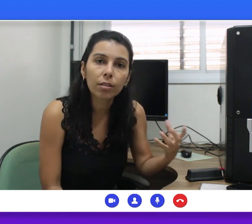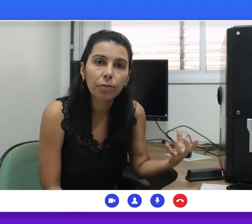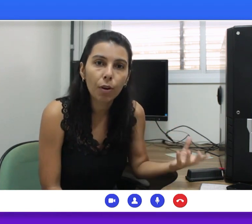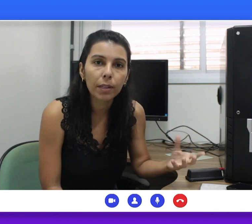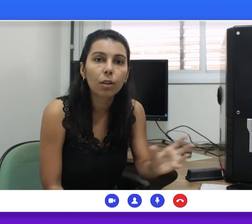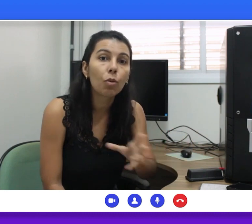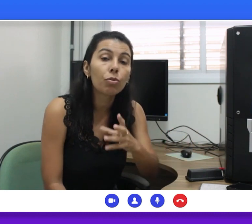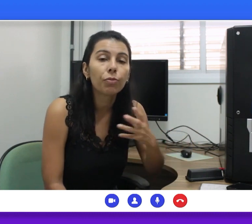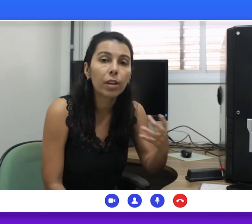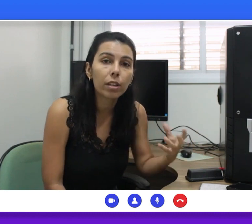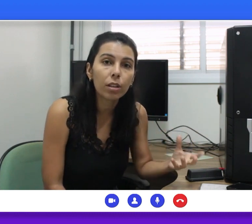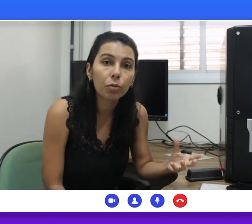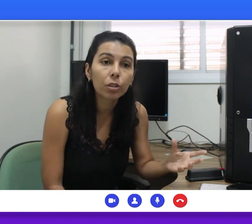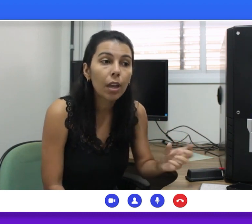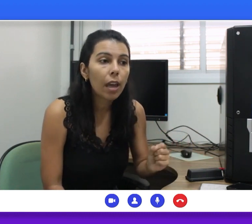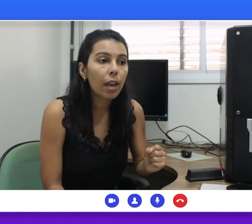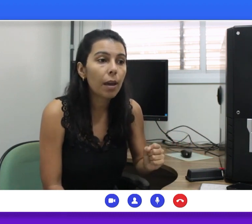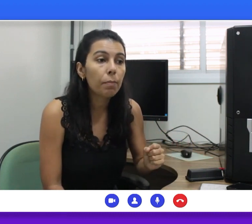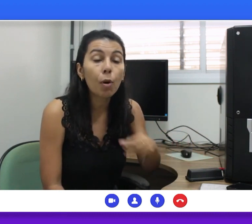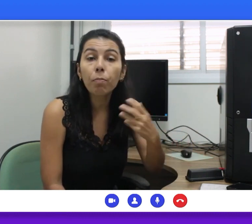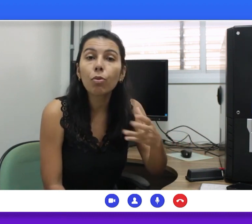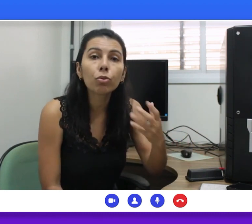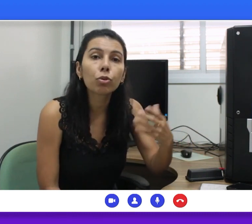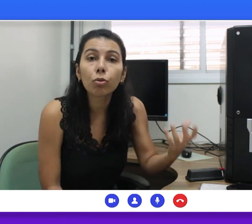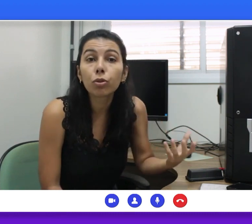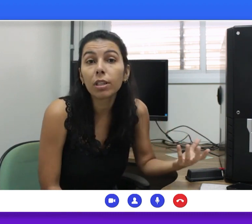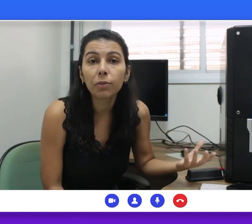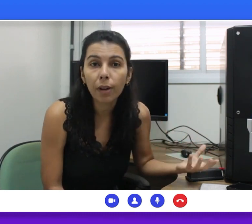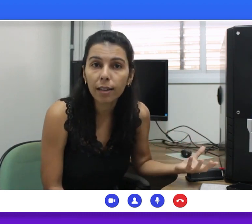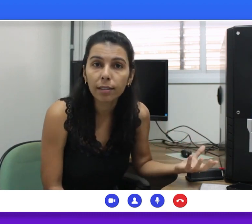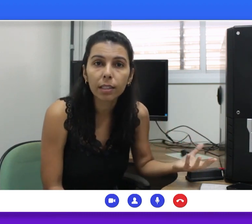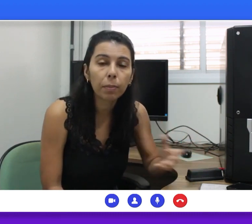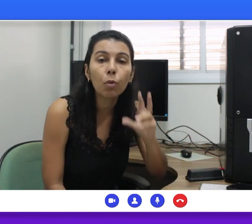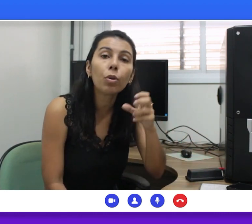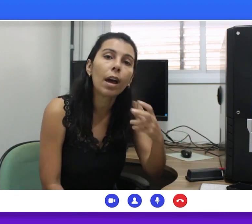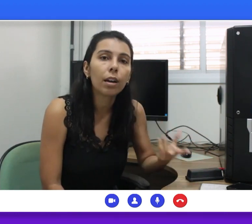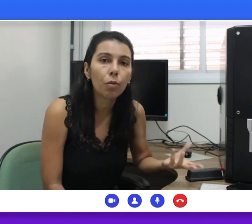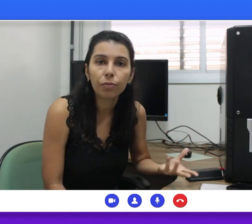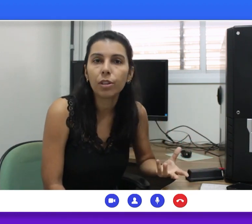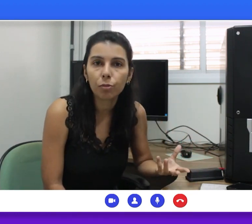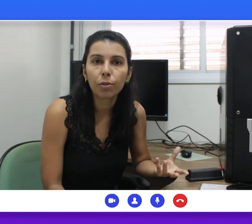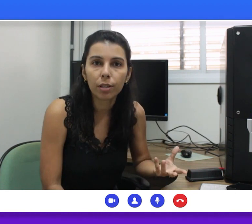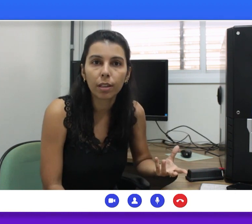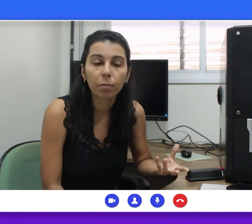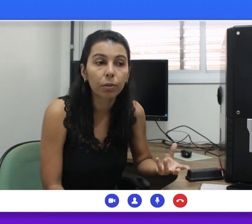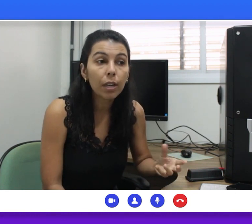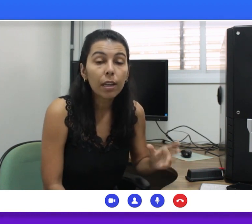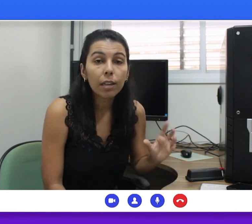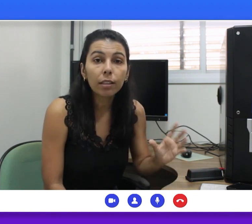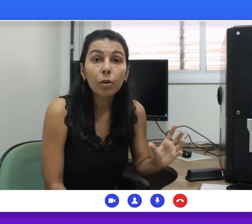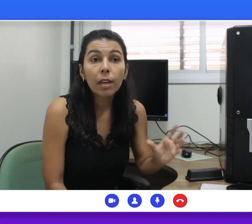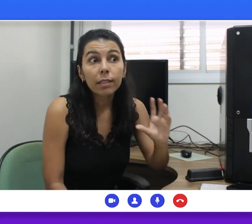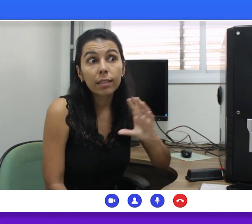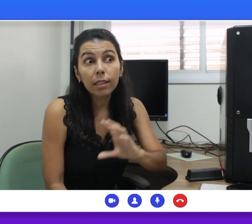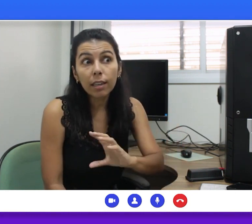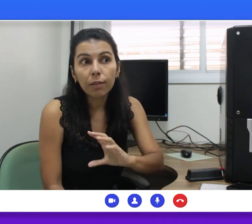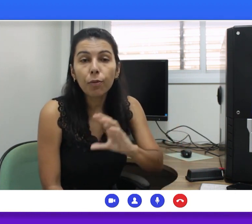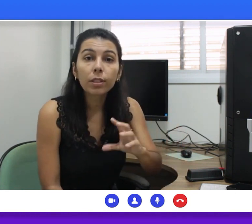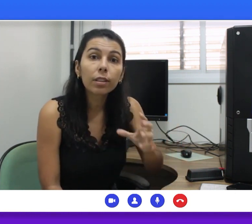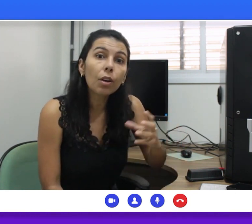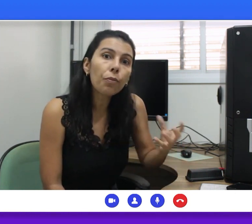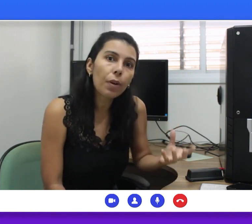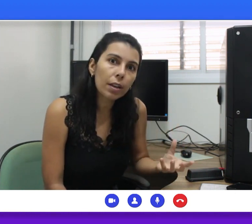de desinformação ou de fake news propondo soluções fáceis para curar a Covid, por exemplo. Então,